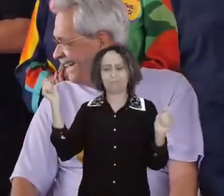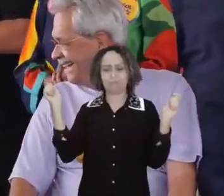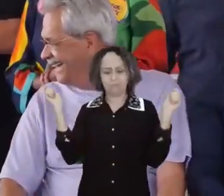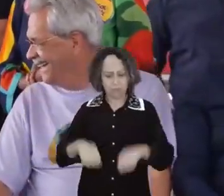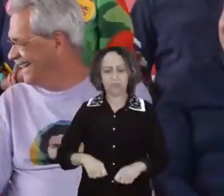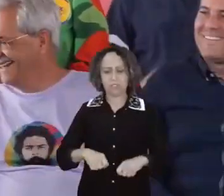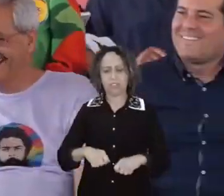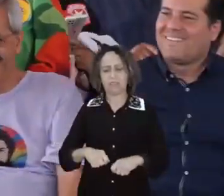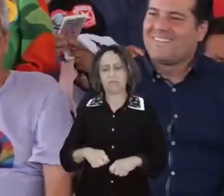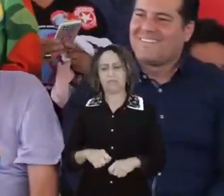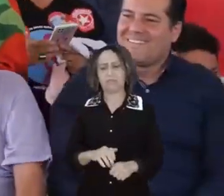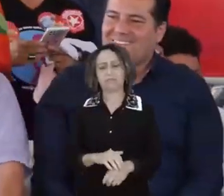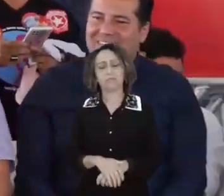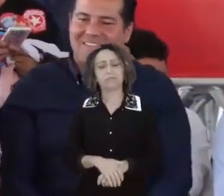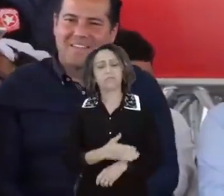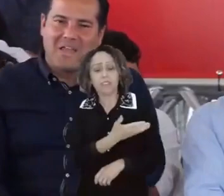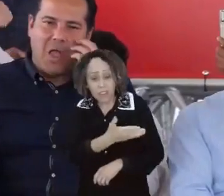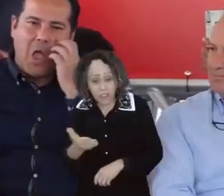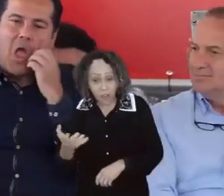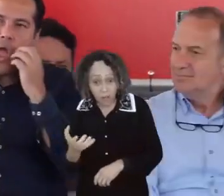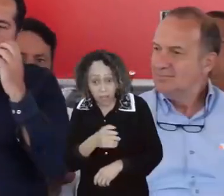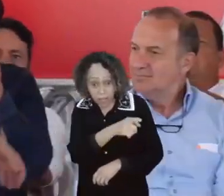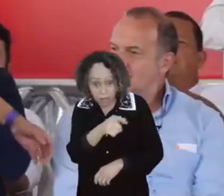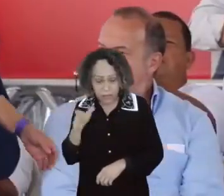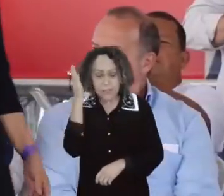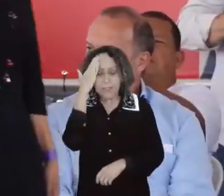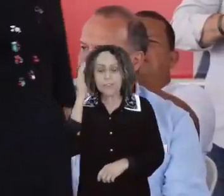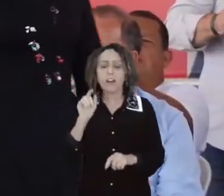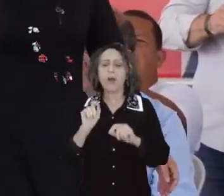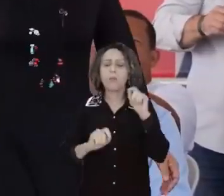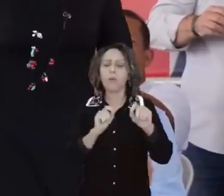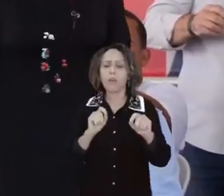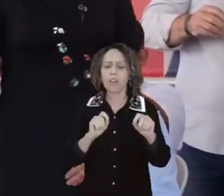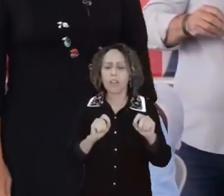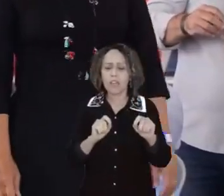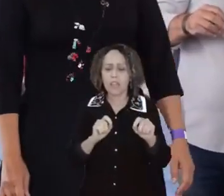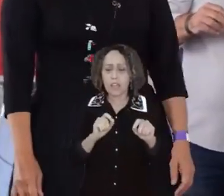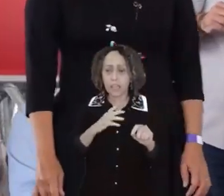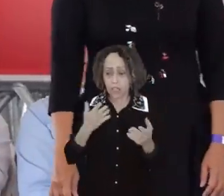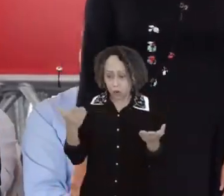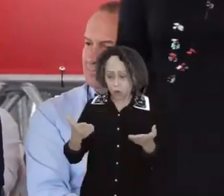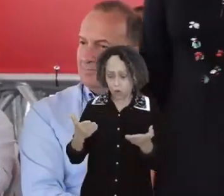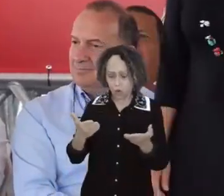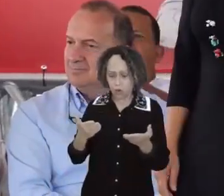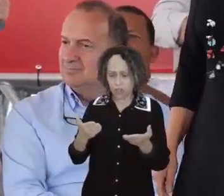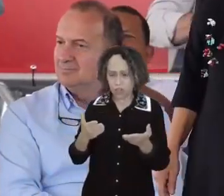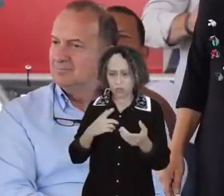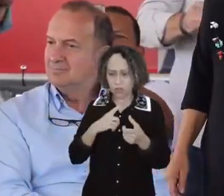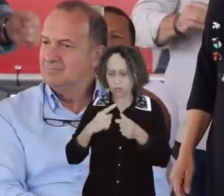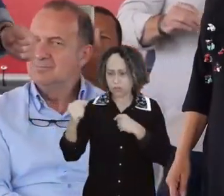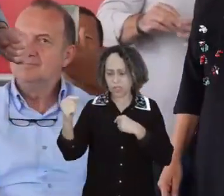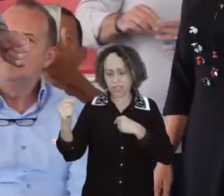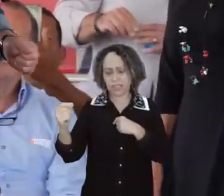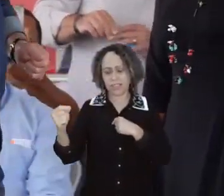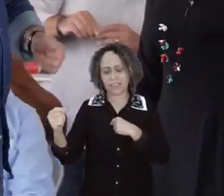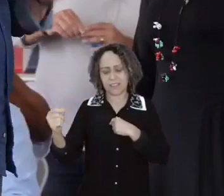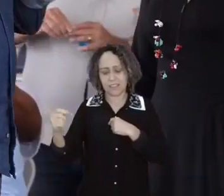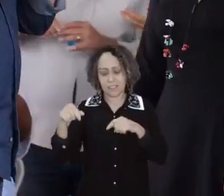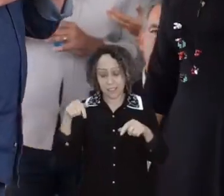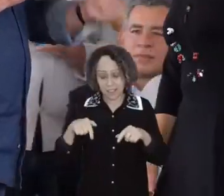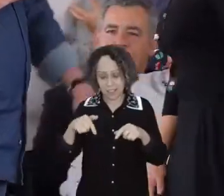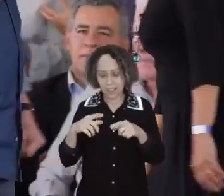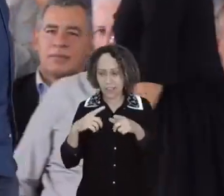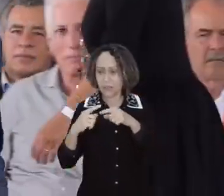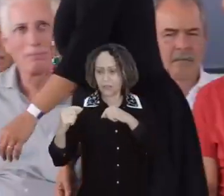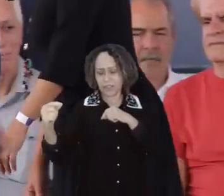eu quero que vocês saibam que eu vou sair daqui muito mais animado. Eu vou sair daqui muito mais,